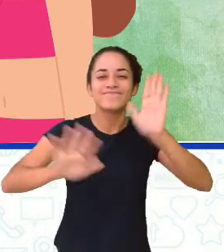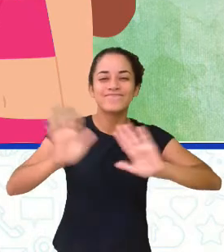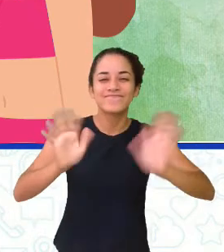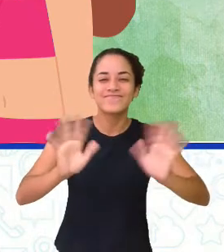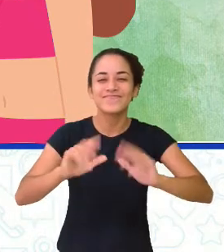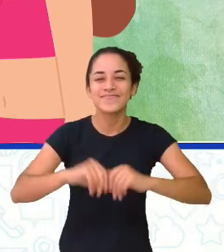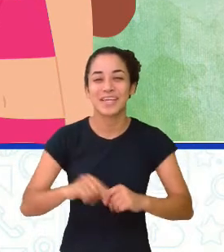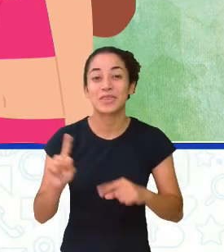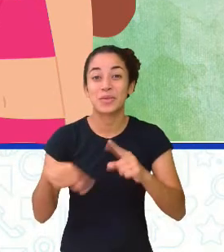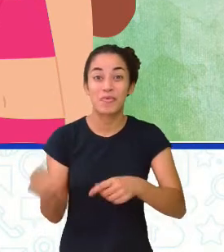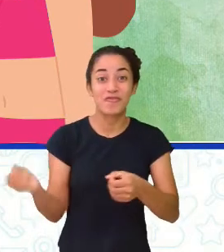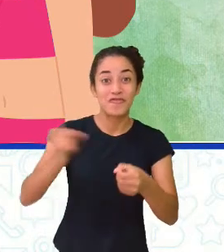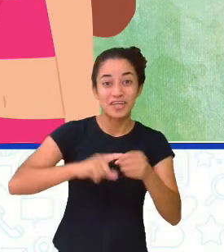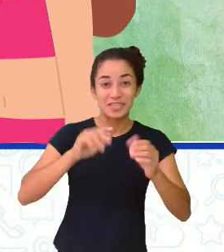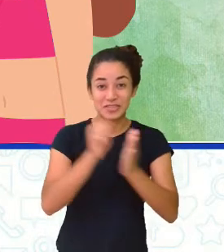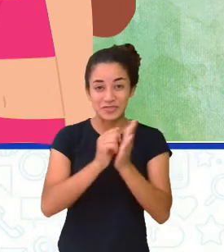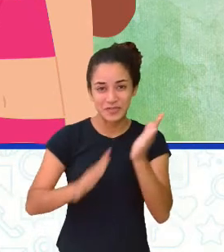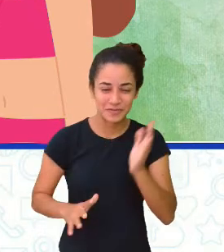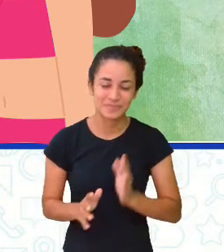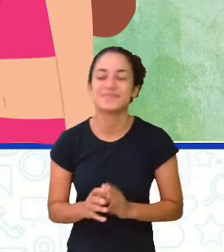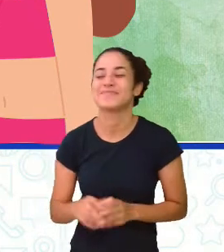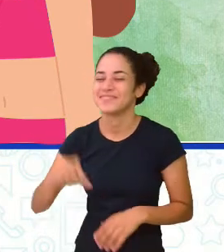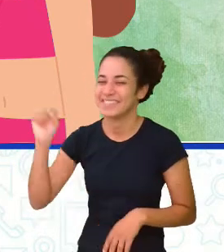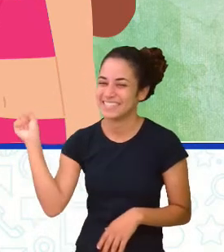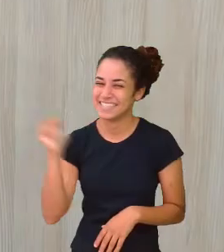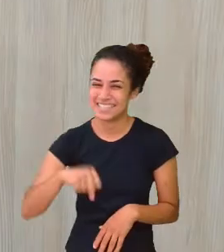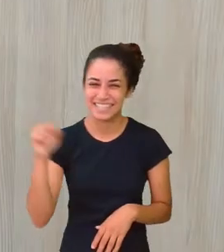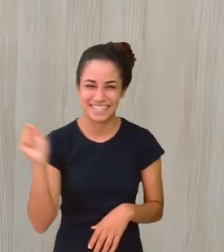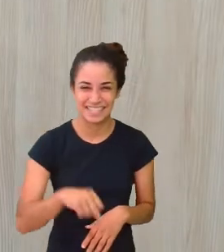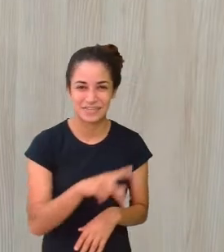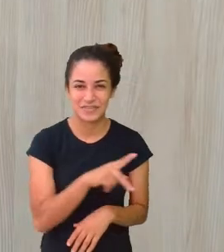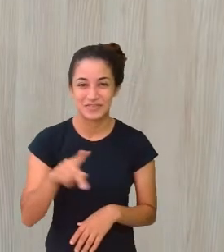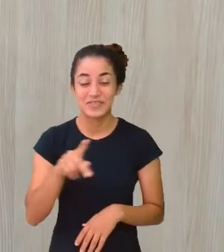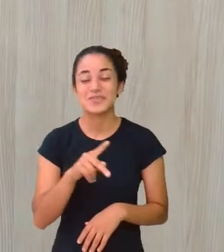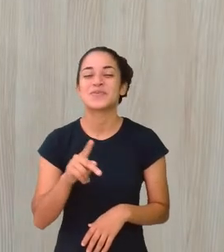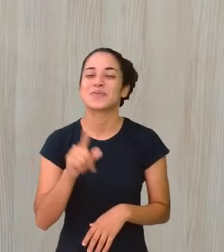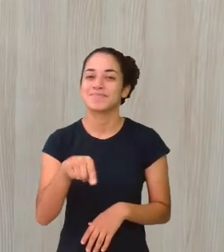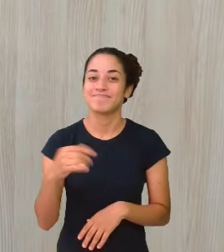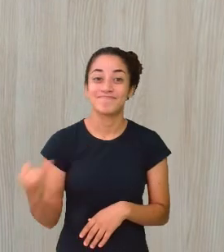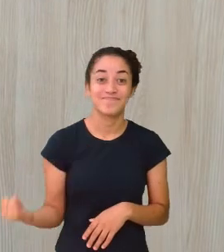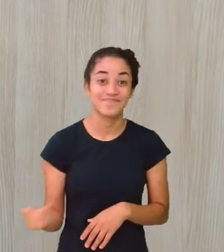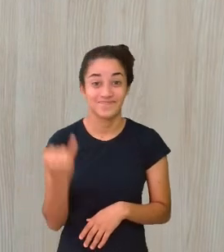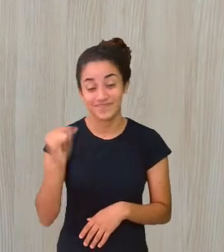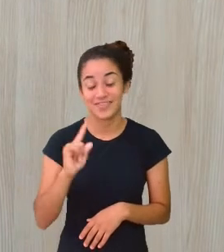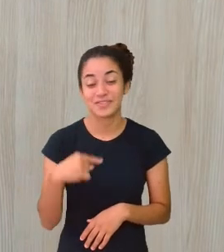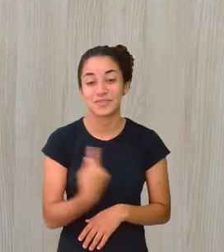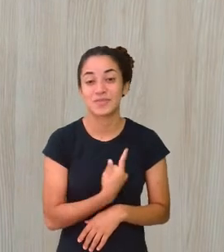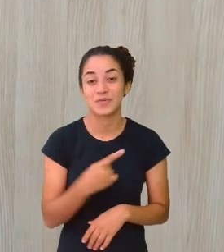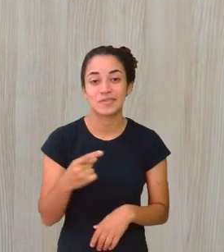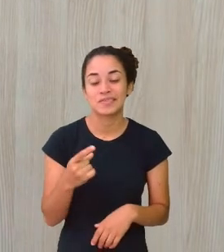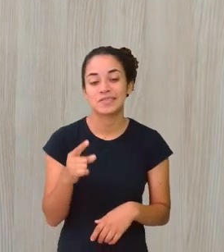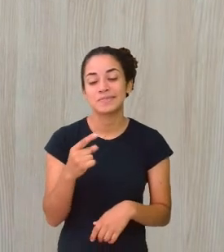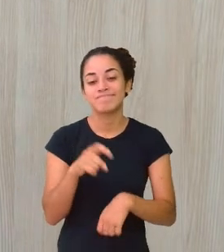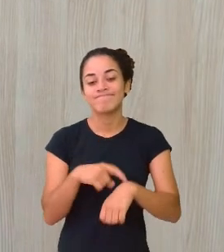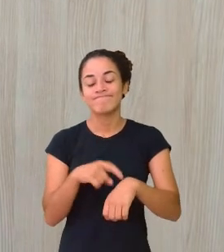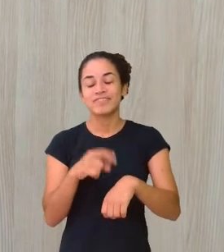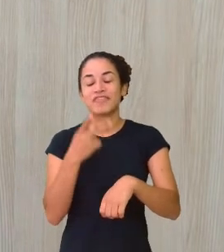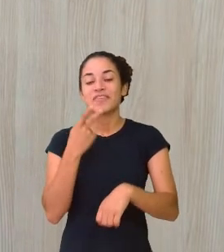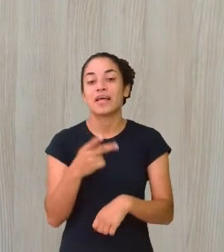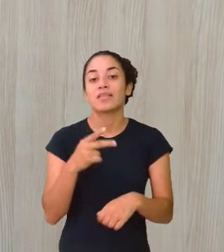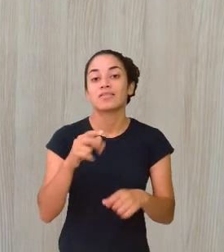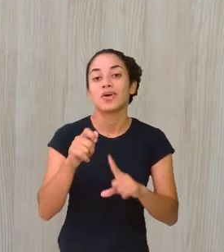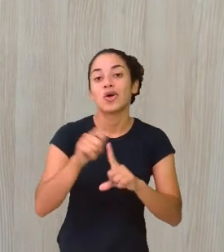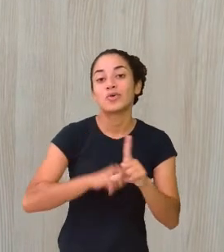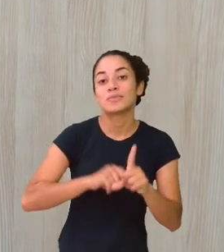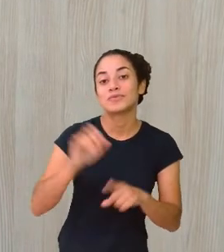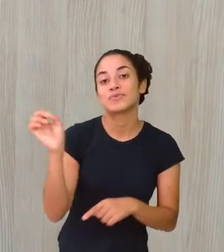com a atividade, pessoal. Isso aí, professora Isabel. E o importante, professora, a gente quando fala no Outubro Rosa, então